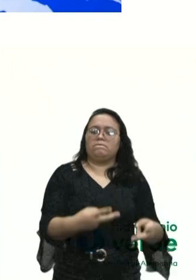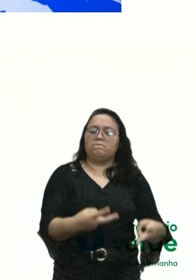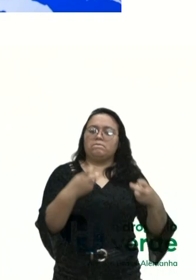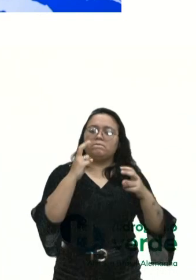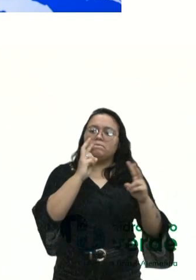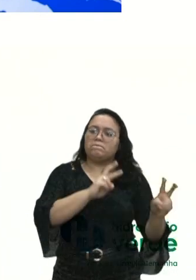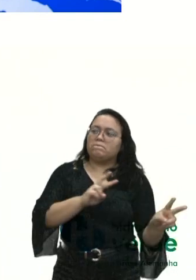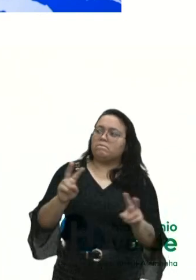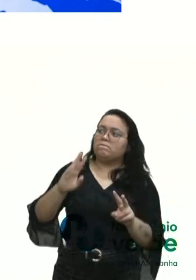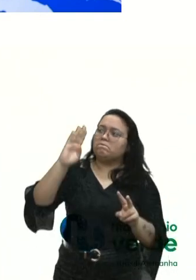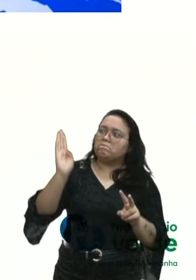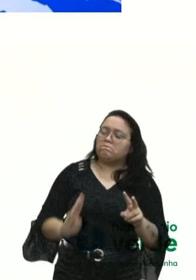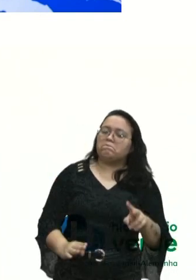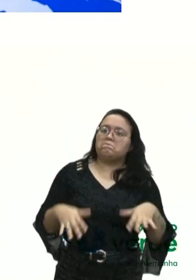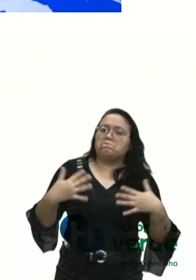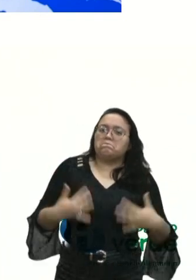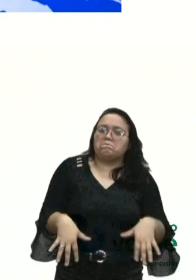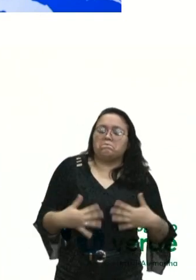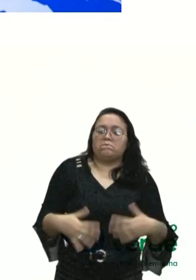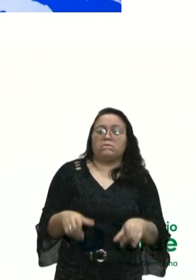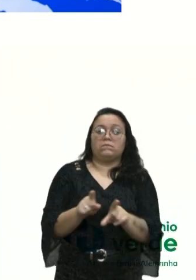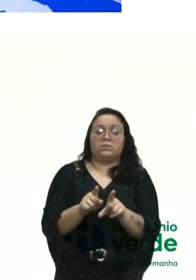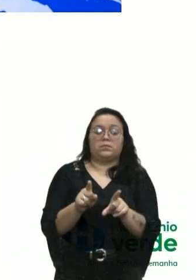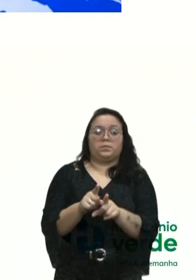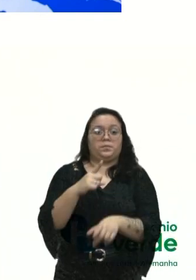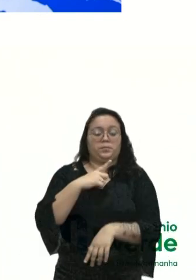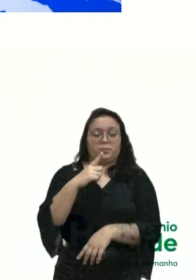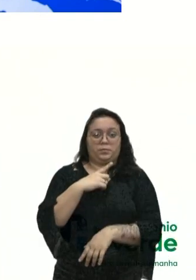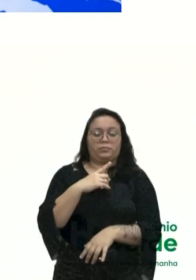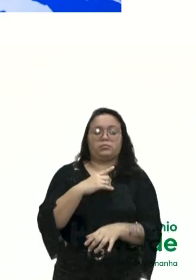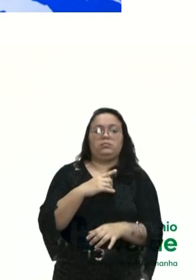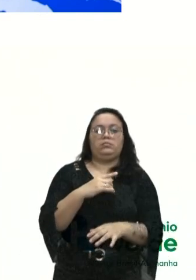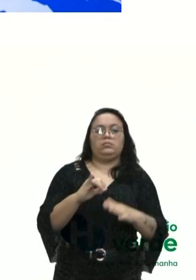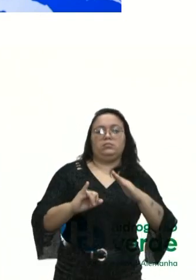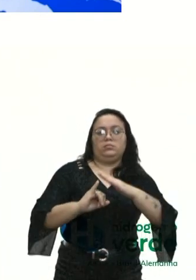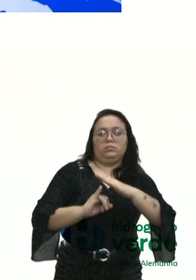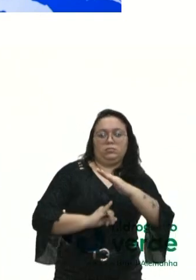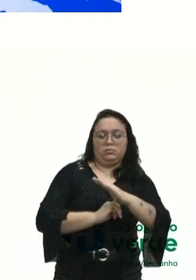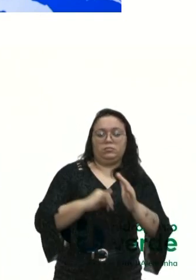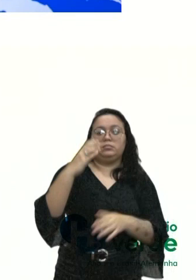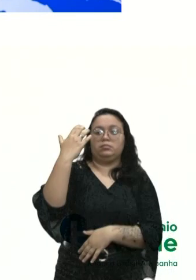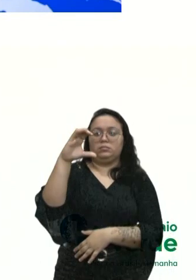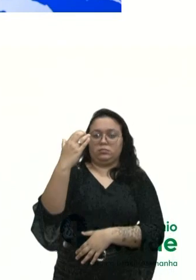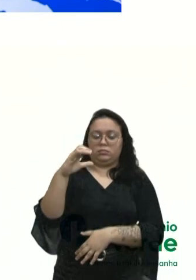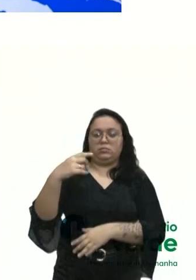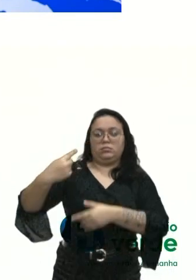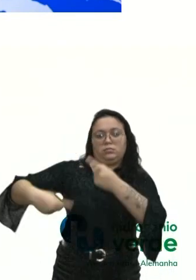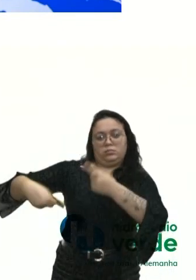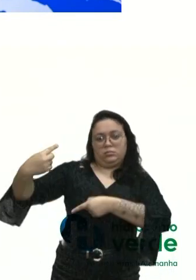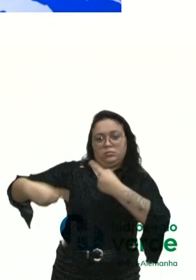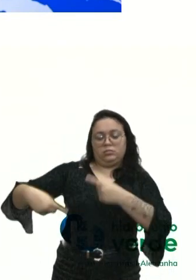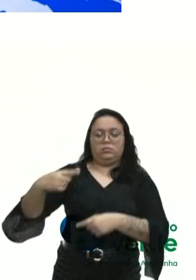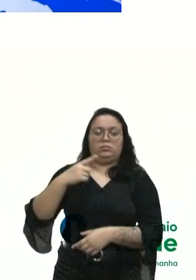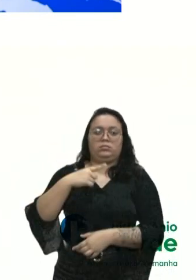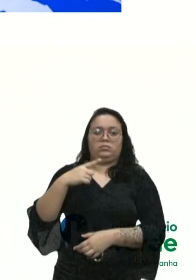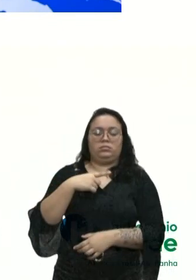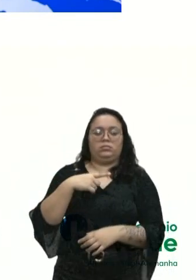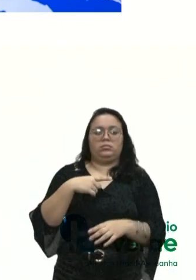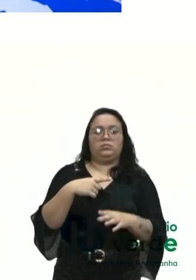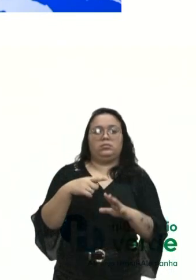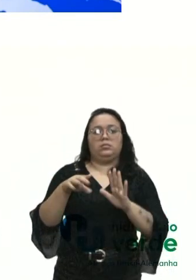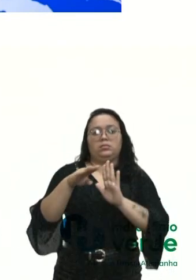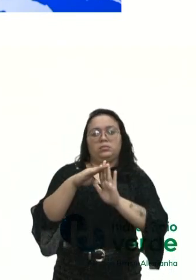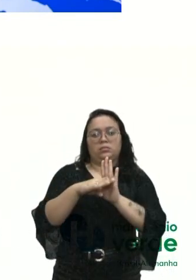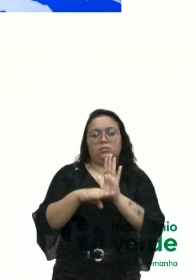para o Brasil. And, E existe looking instituto at Brazil, and there's an institute ciência e política of science que recomendou and, seus passos para a